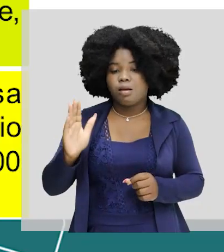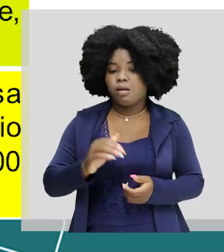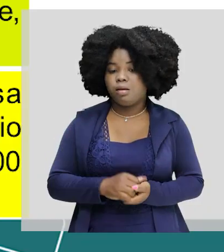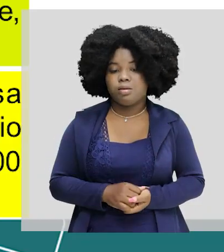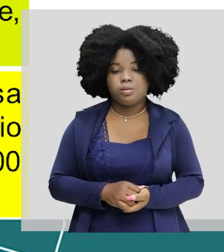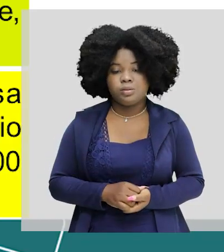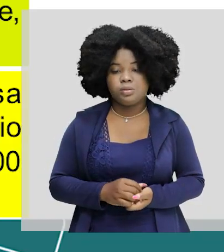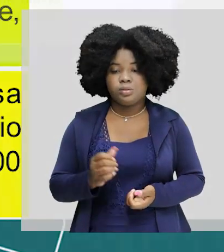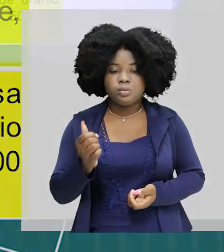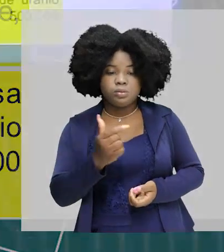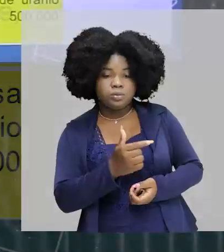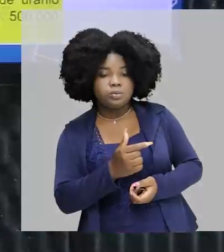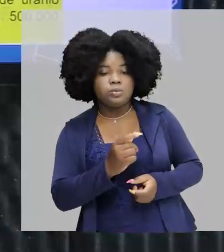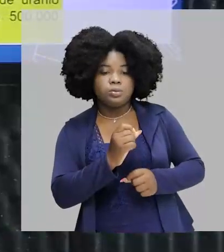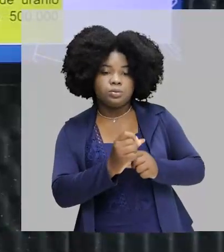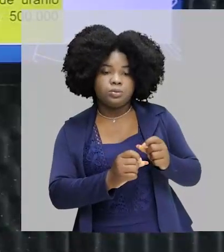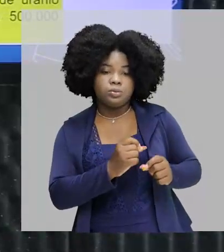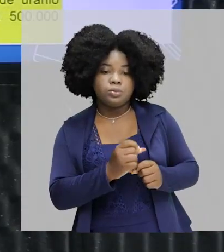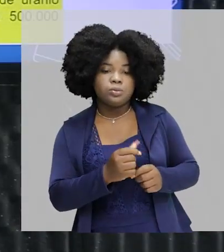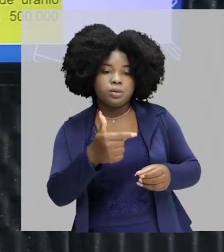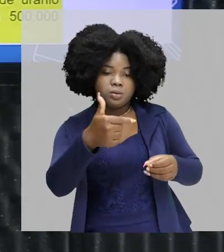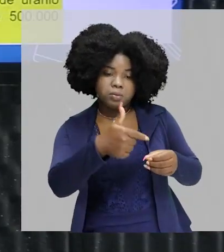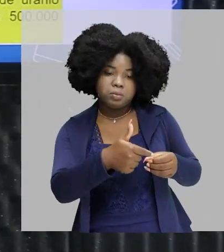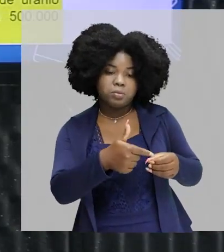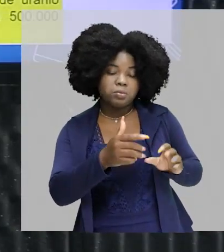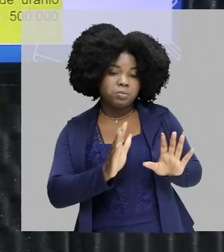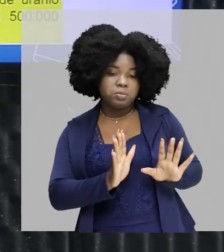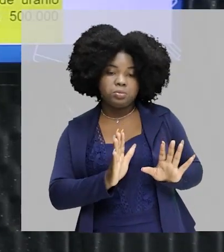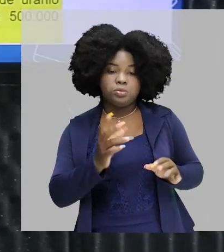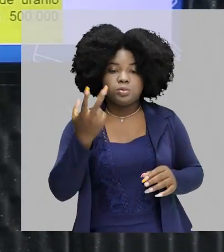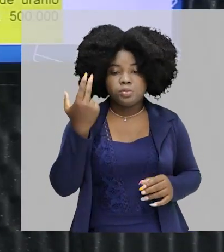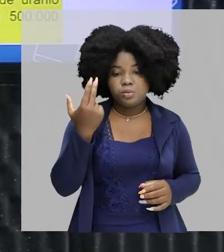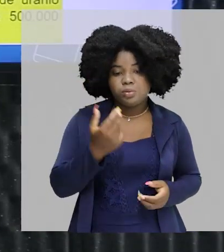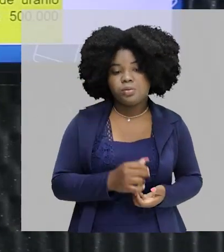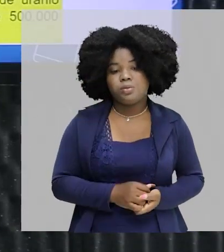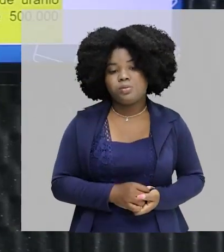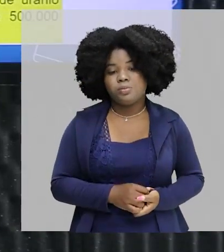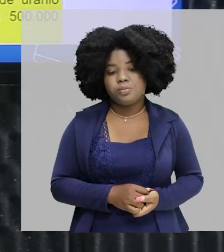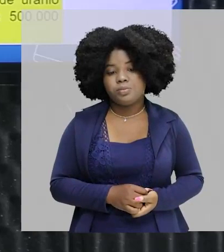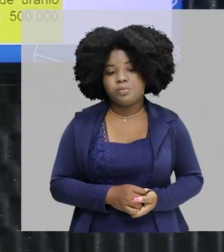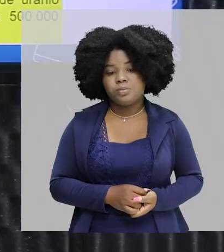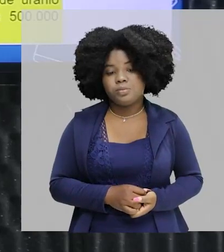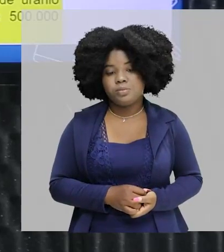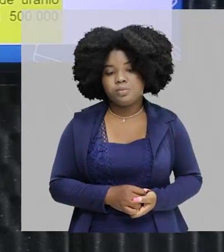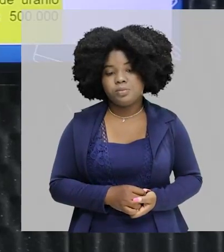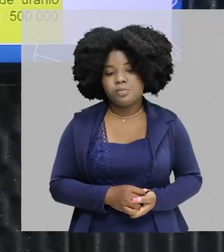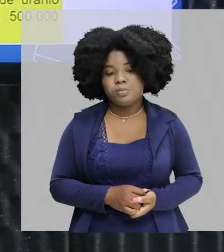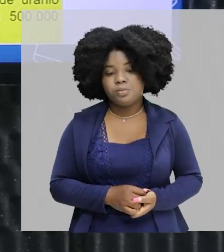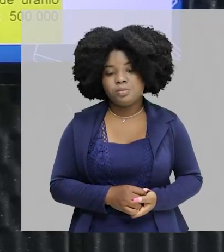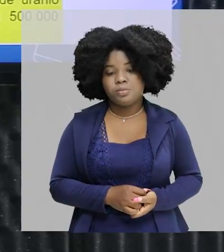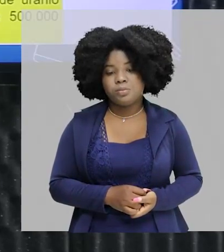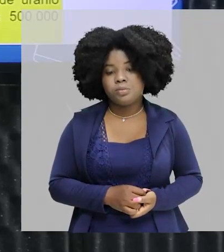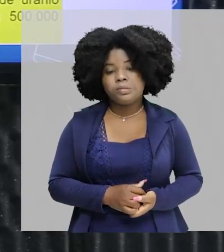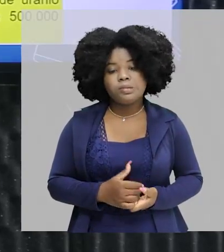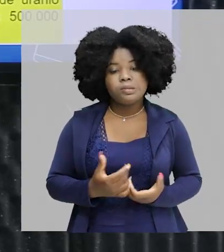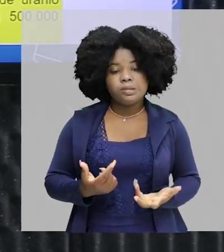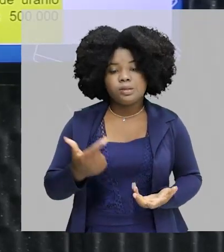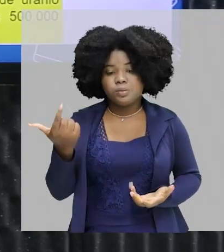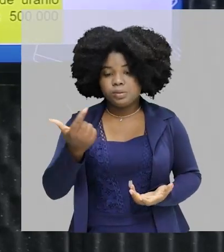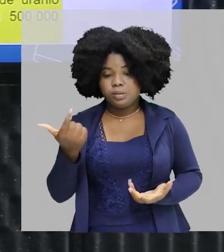que é obtida em combustões comuns. Então, essa segunda frase eu posso dizer que seria